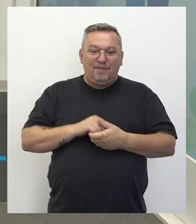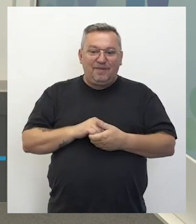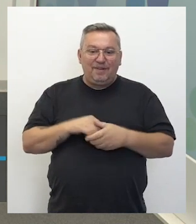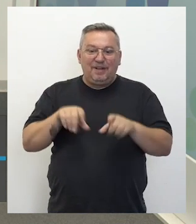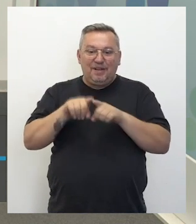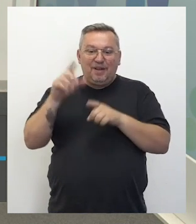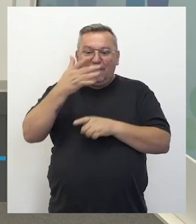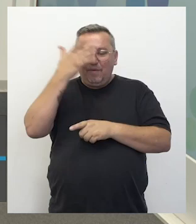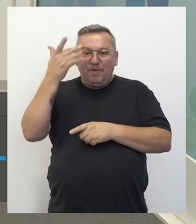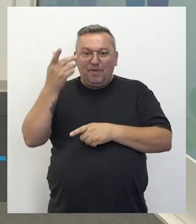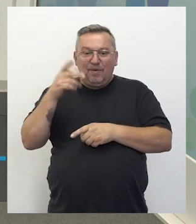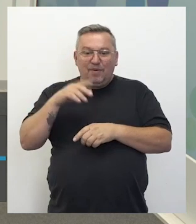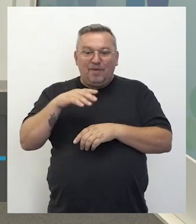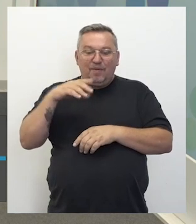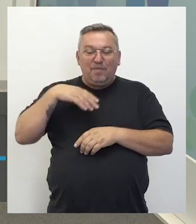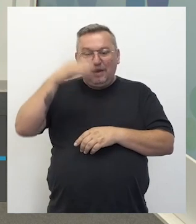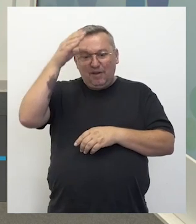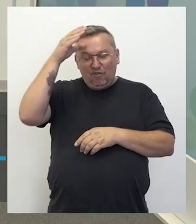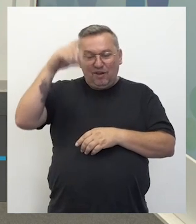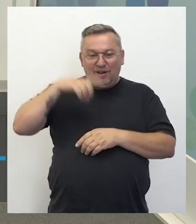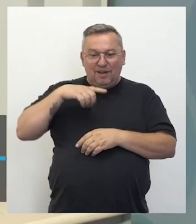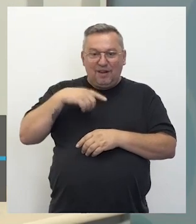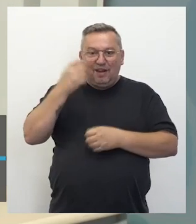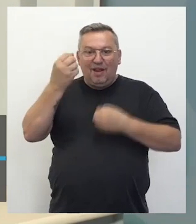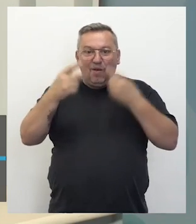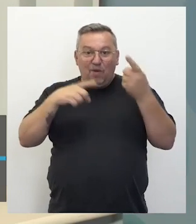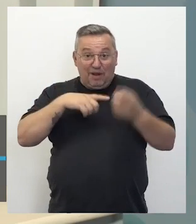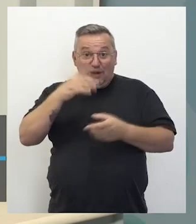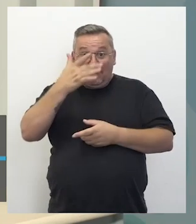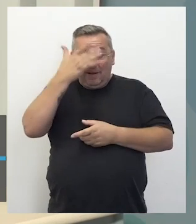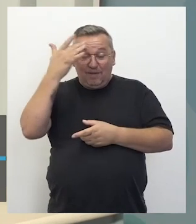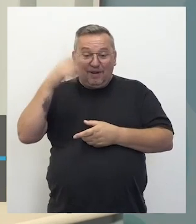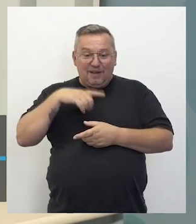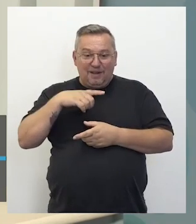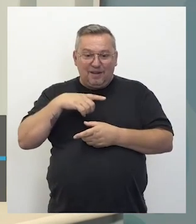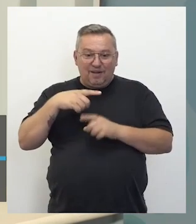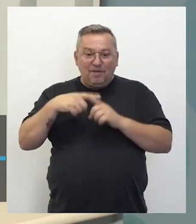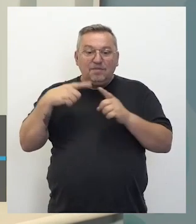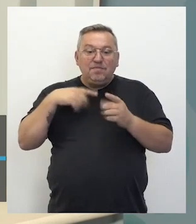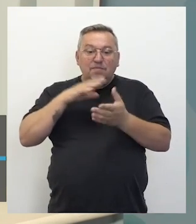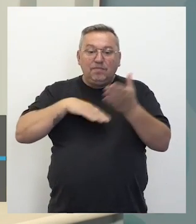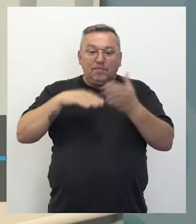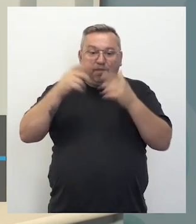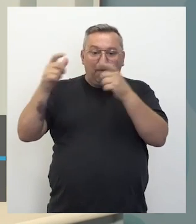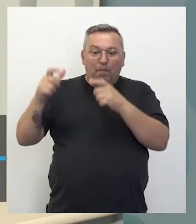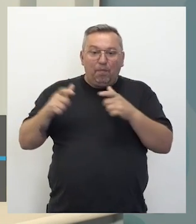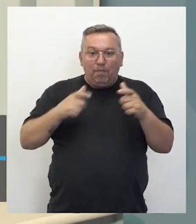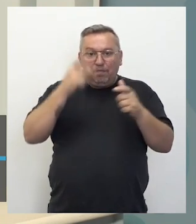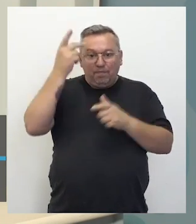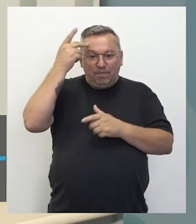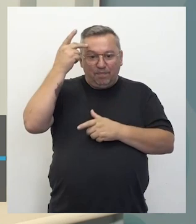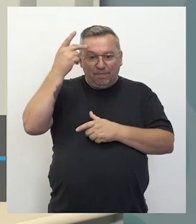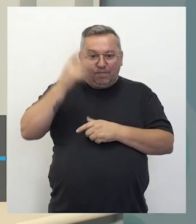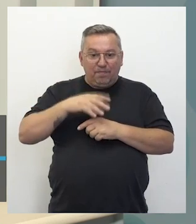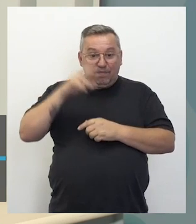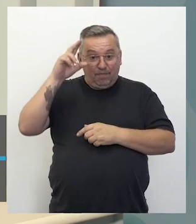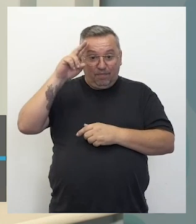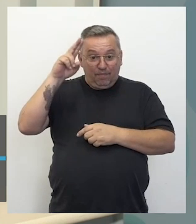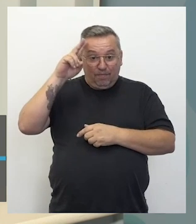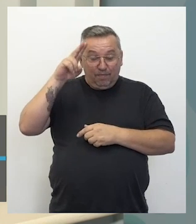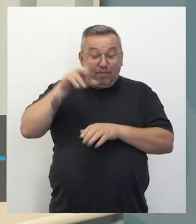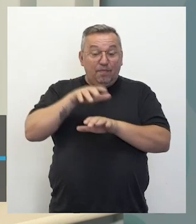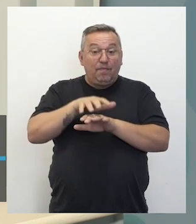Tem gente comentando aqui, minha tia tem, alguém tem, porque nós temos pessoas de todo o território aí de São Paulo, né? Sim. Lembrando que para ter